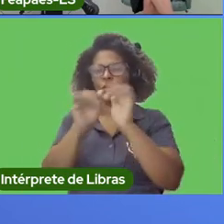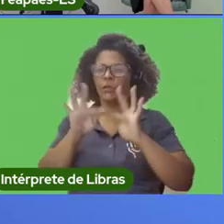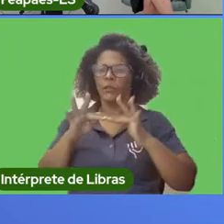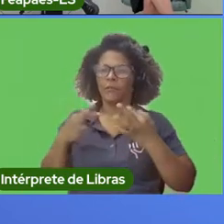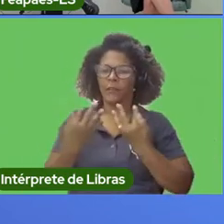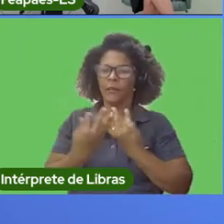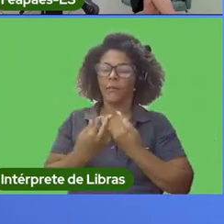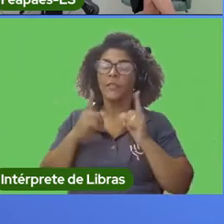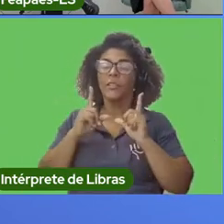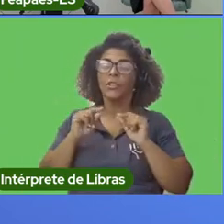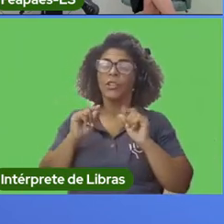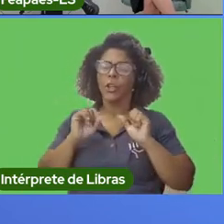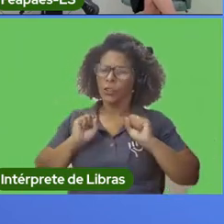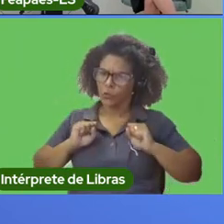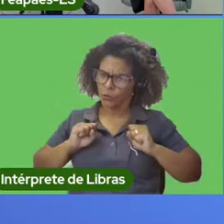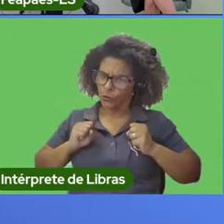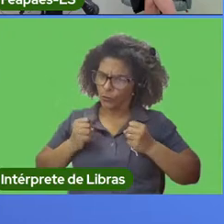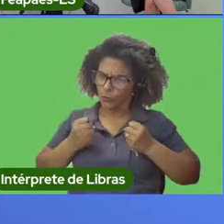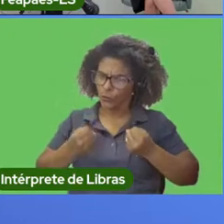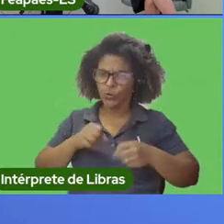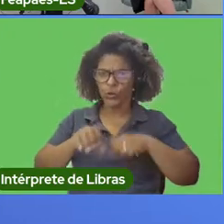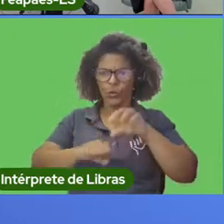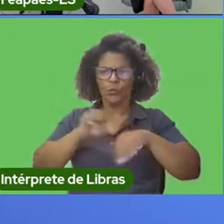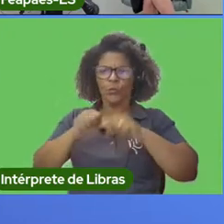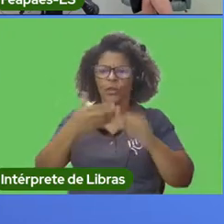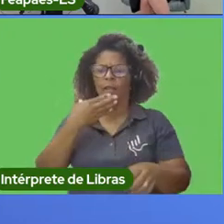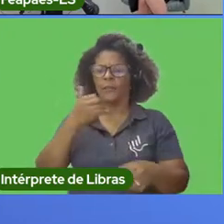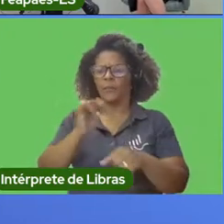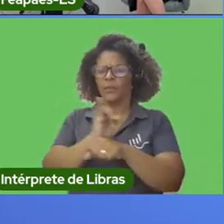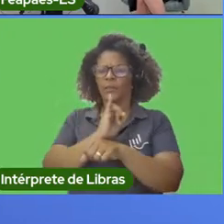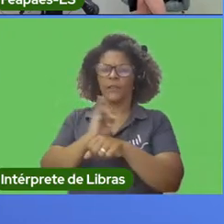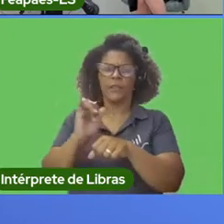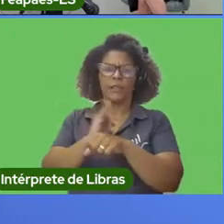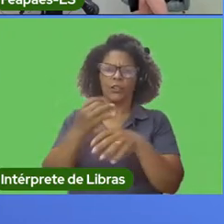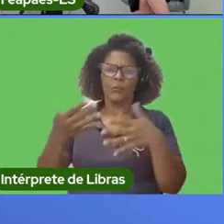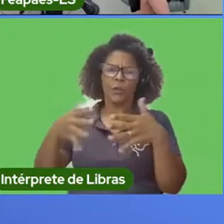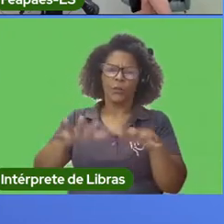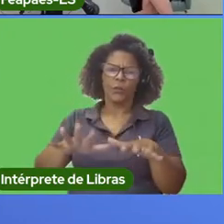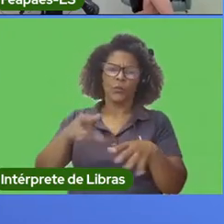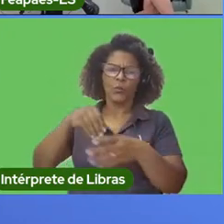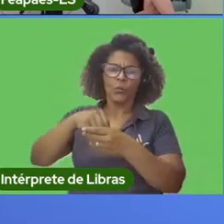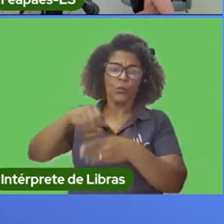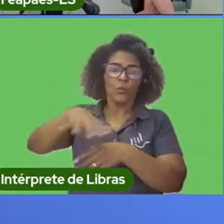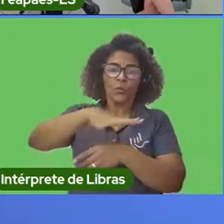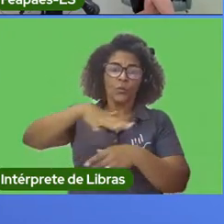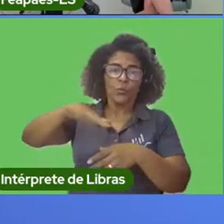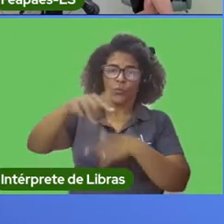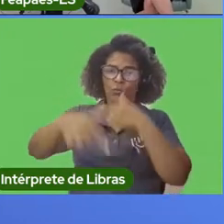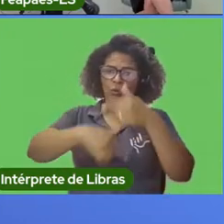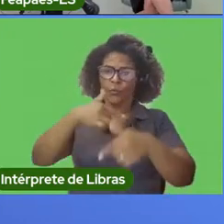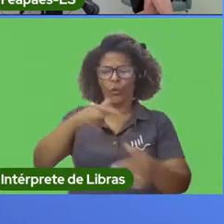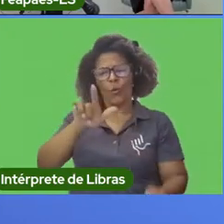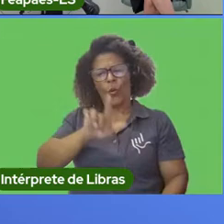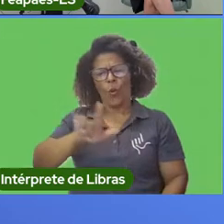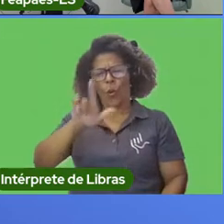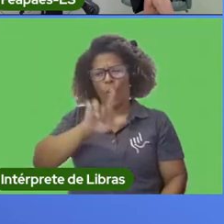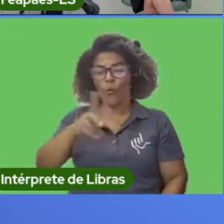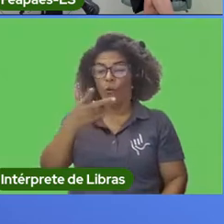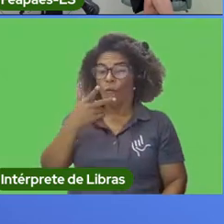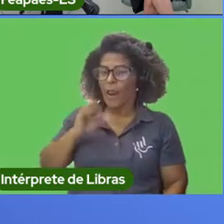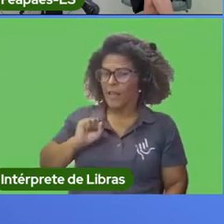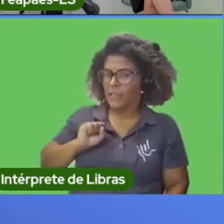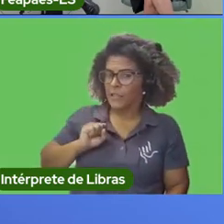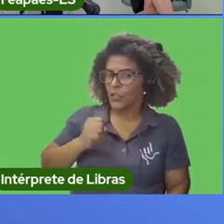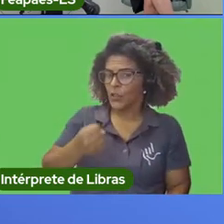de buscar as melhores estratégias para a inclusão no mundo do trabalho. Claro, quando eu digo aqui esforço, tá,